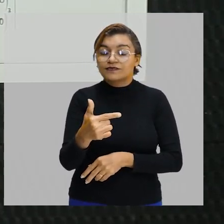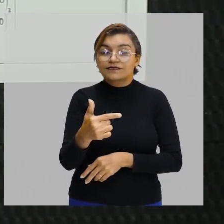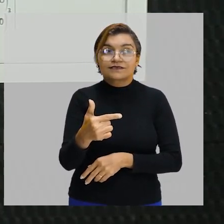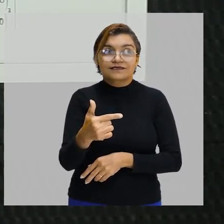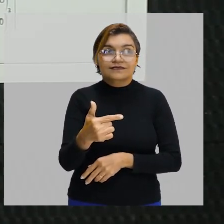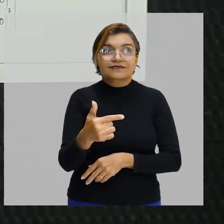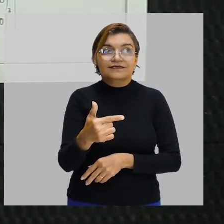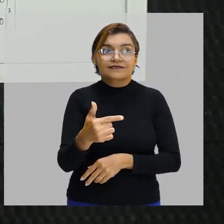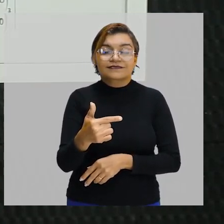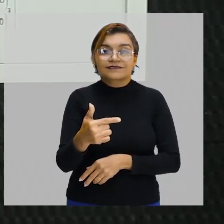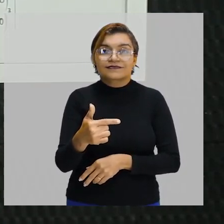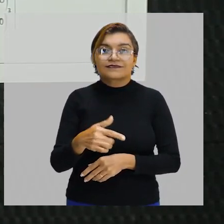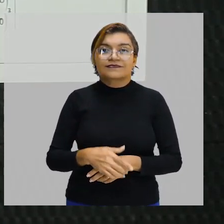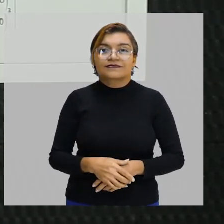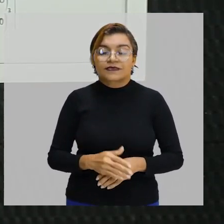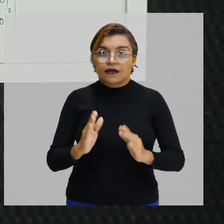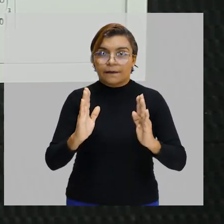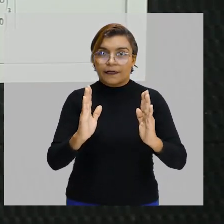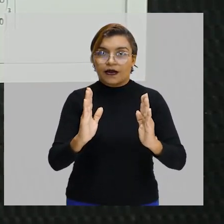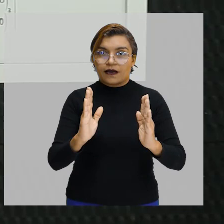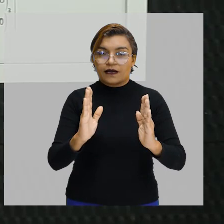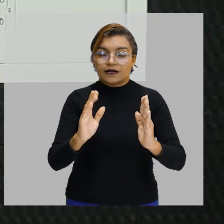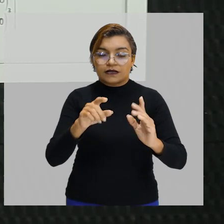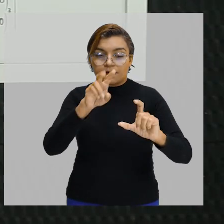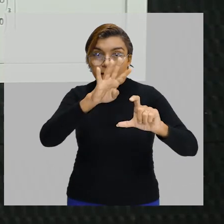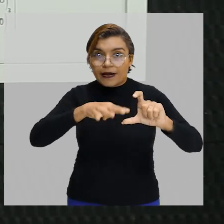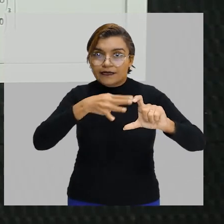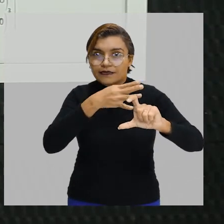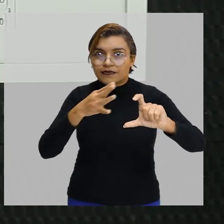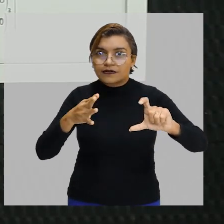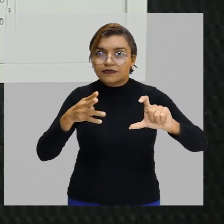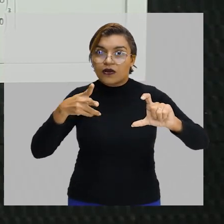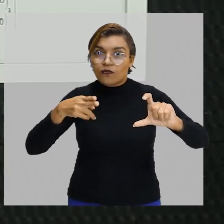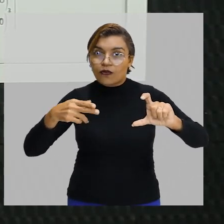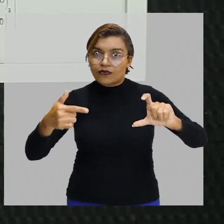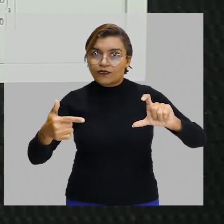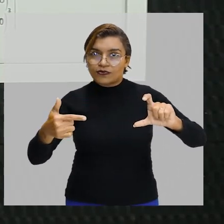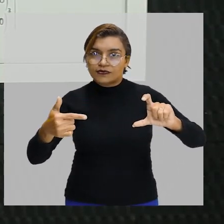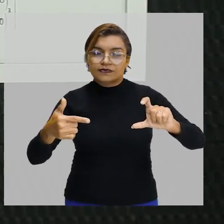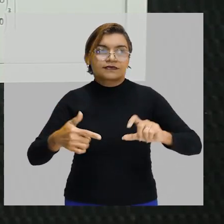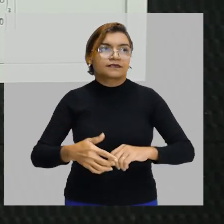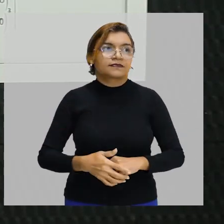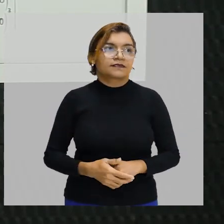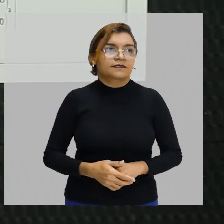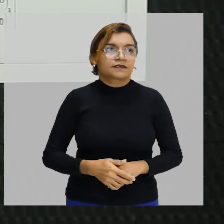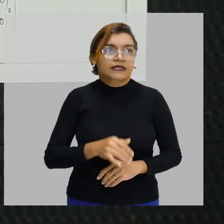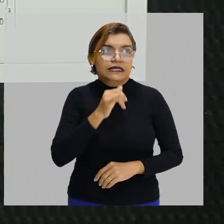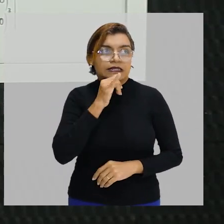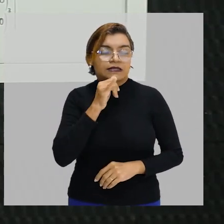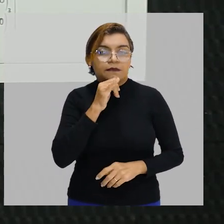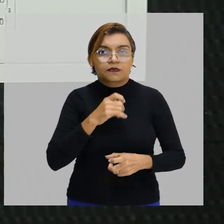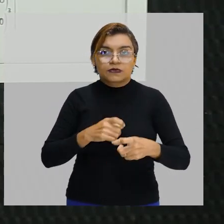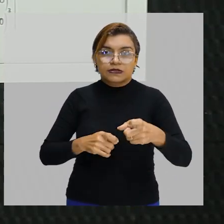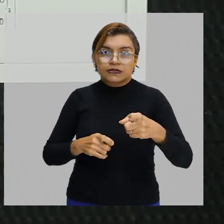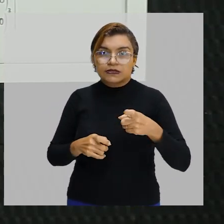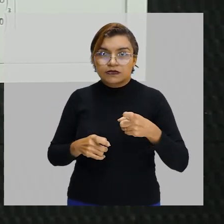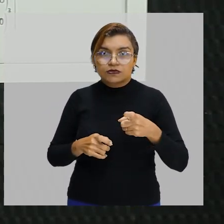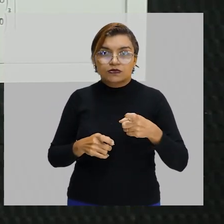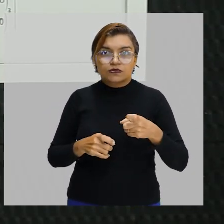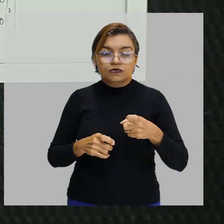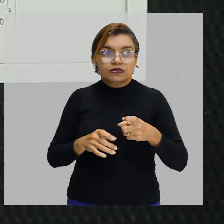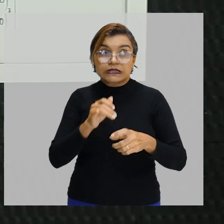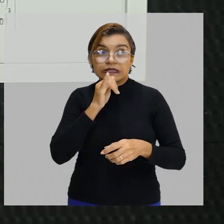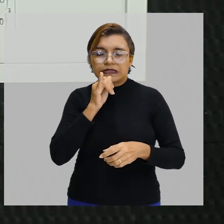do determinante. Então, quer dizer que 5 multiplicado por x menos 2 vai ser